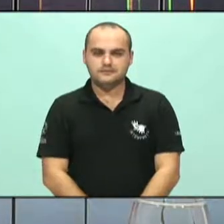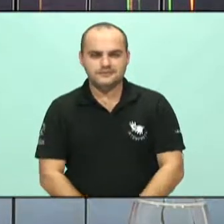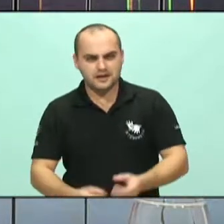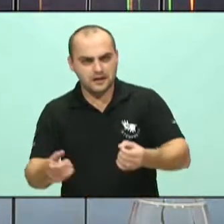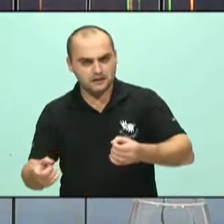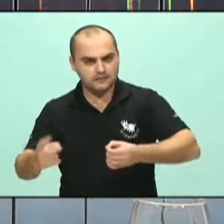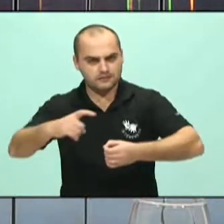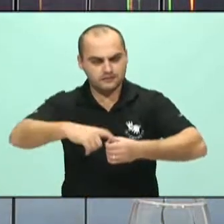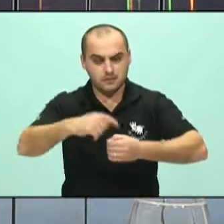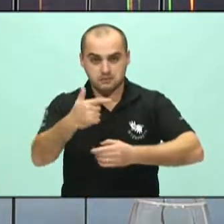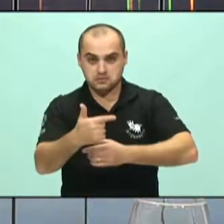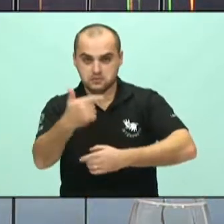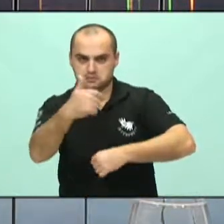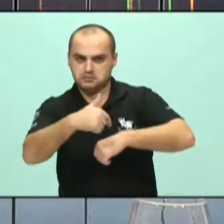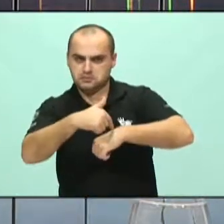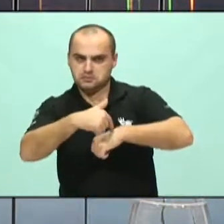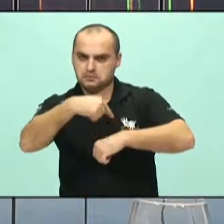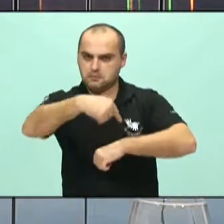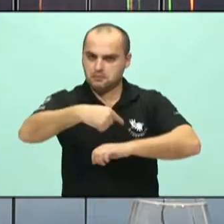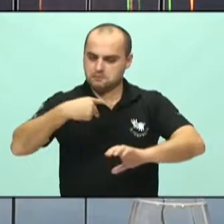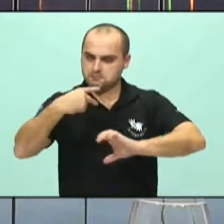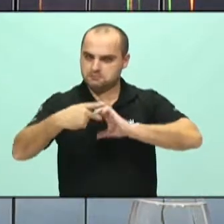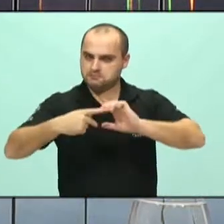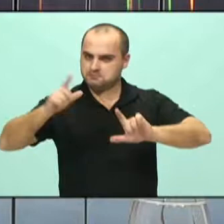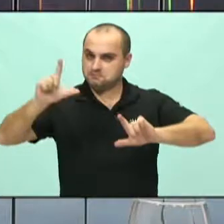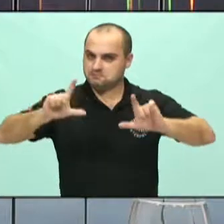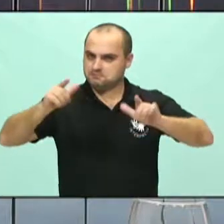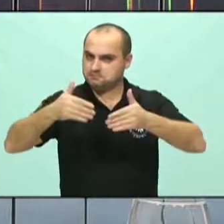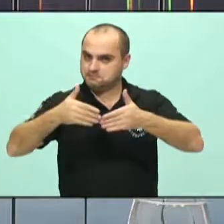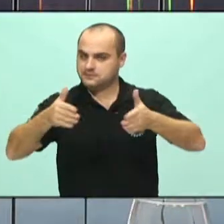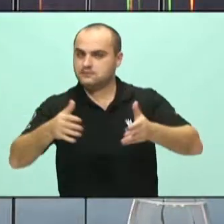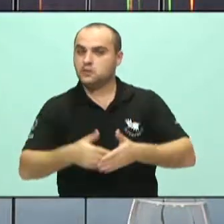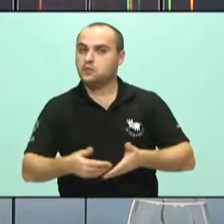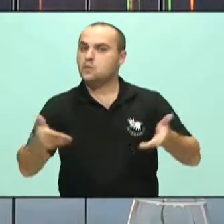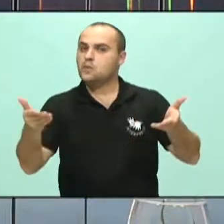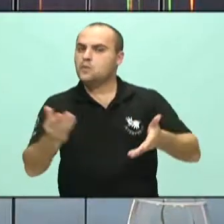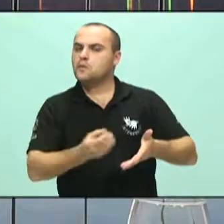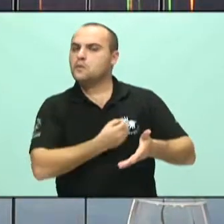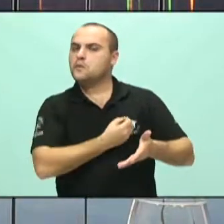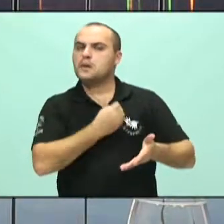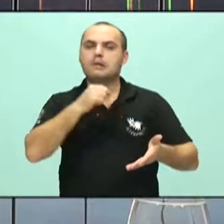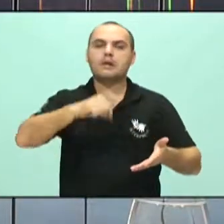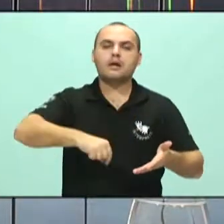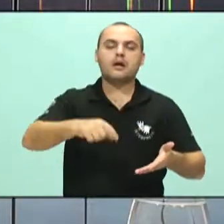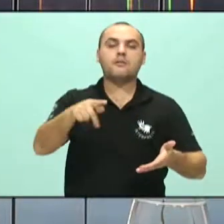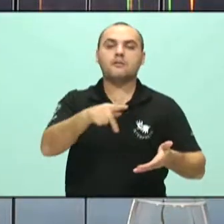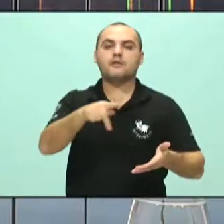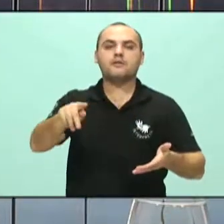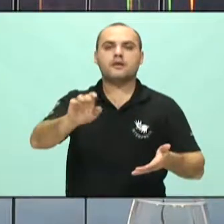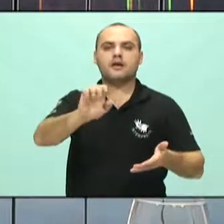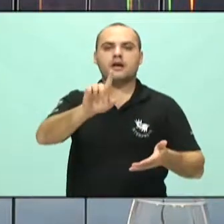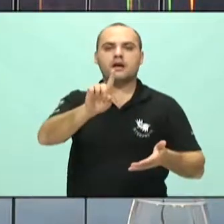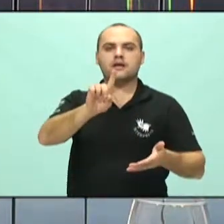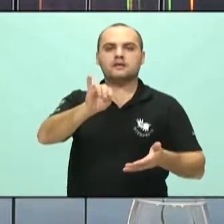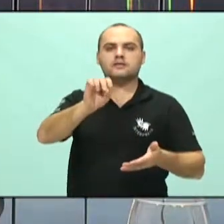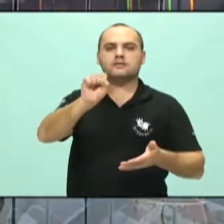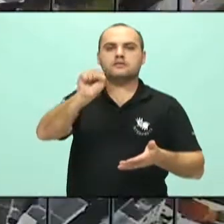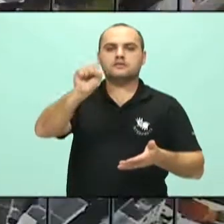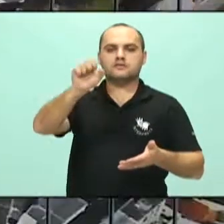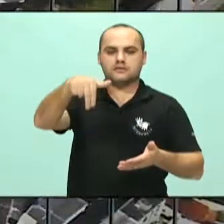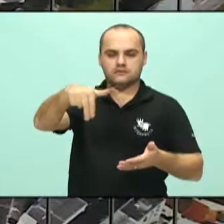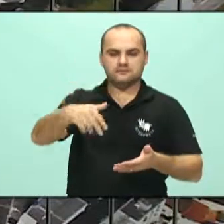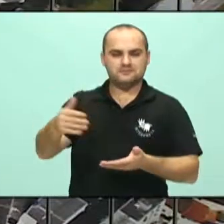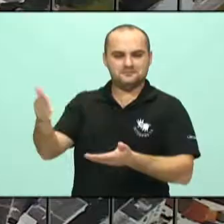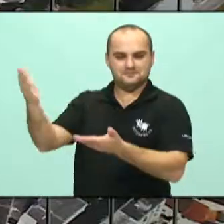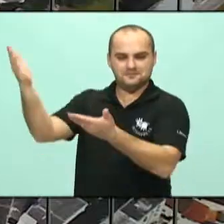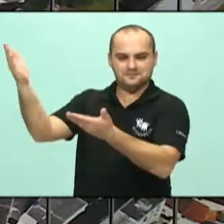Voltamos com o segundo bloco do Câmara Aberta. Hoje participa conosco o professor e historiador Edson Dávila. Nós